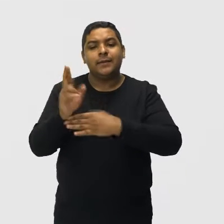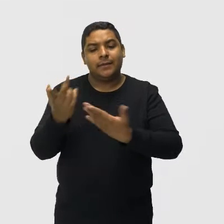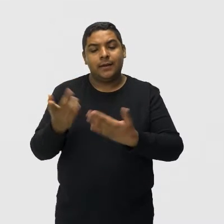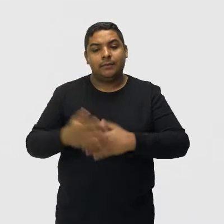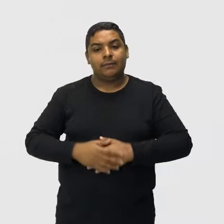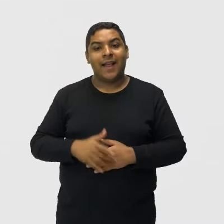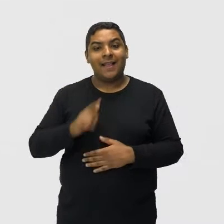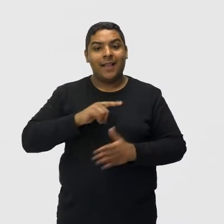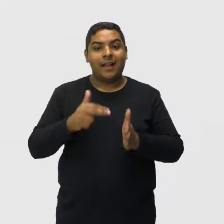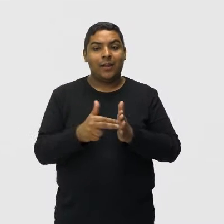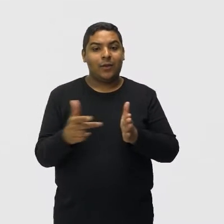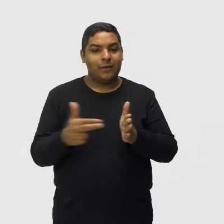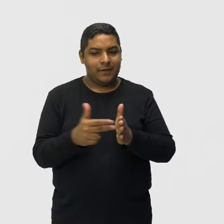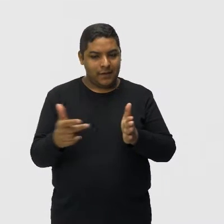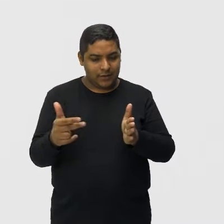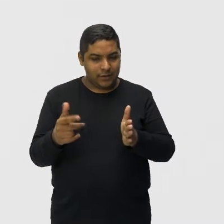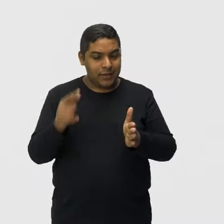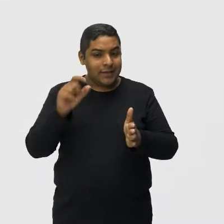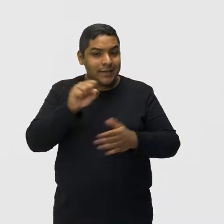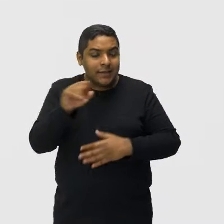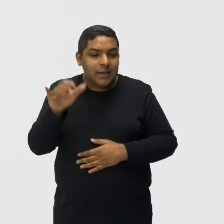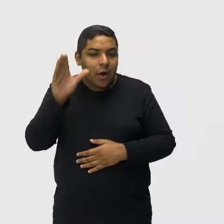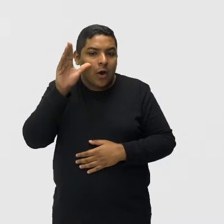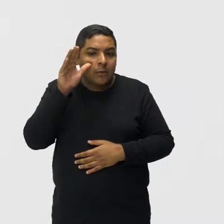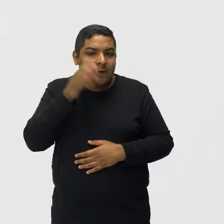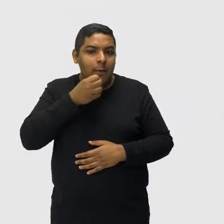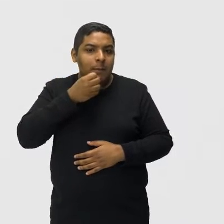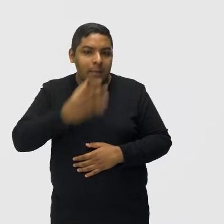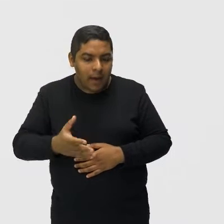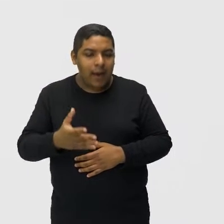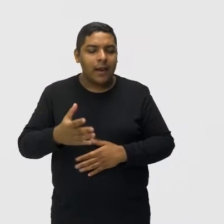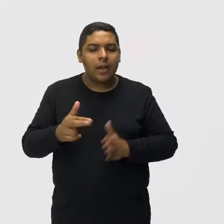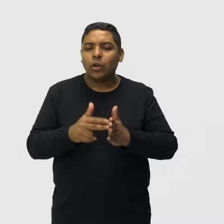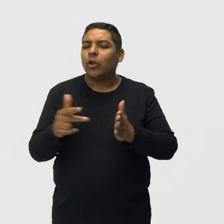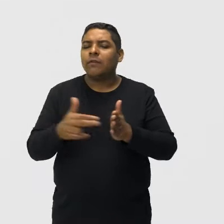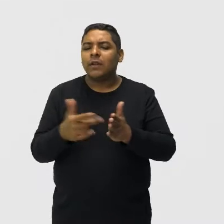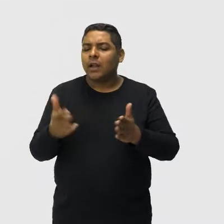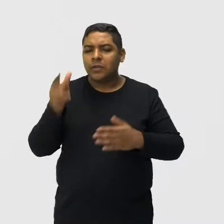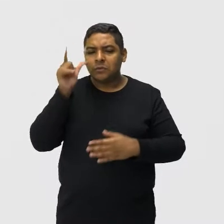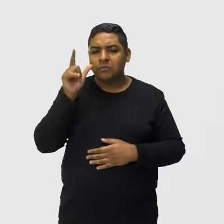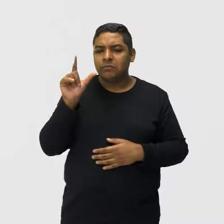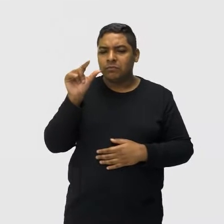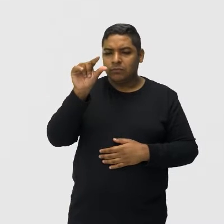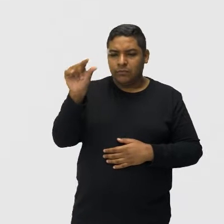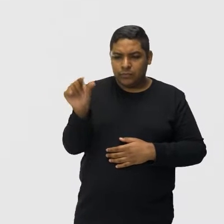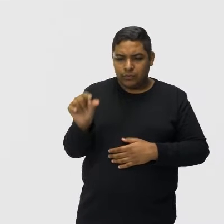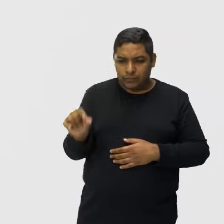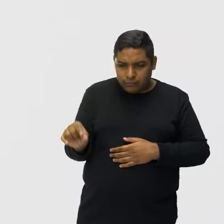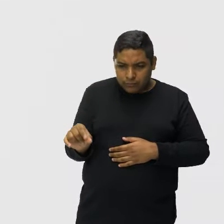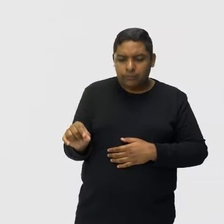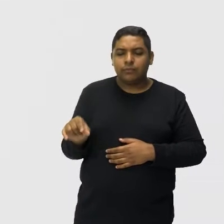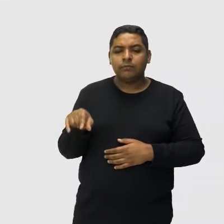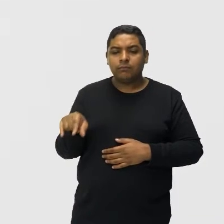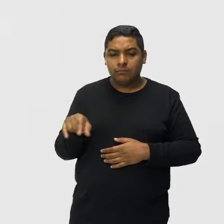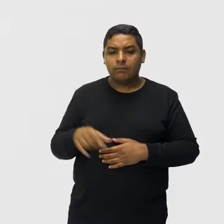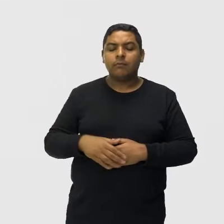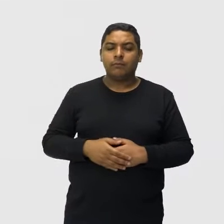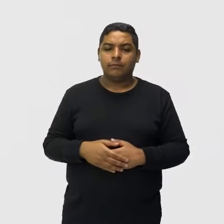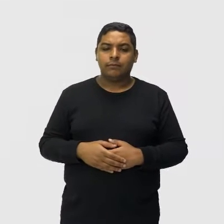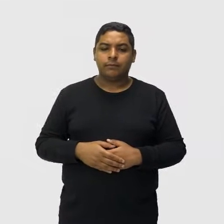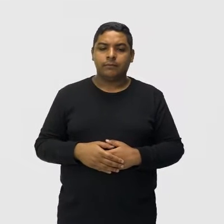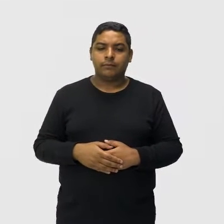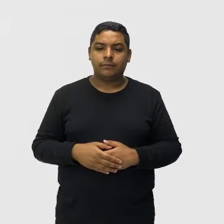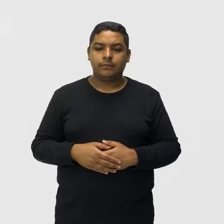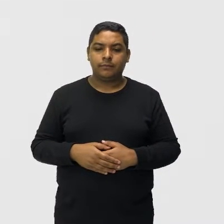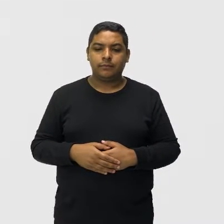uma novidade aí. Se você observar bem, essa novidade está bem na extremidade da cadeia do